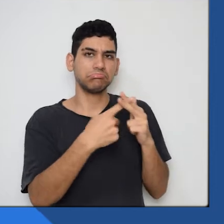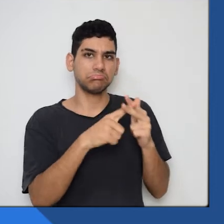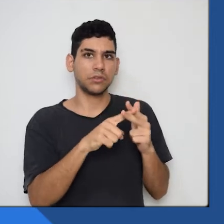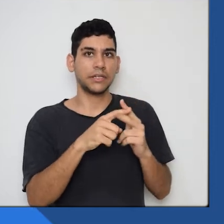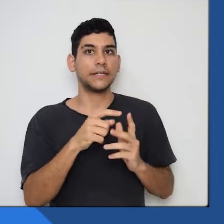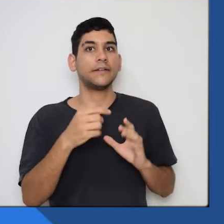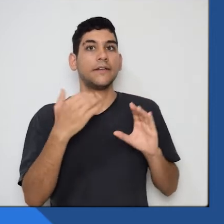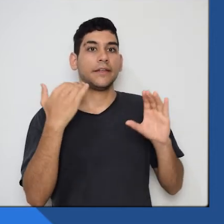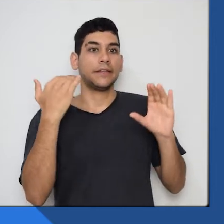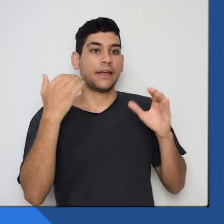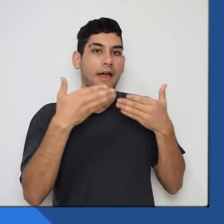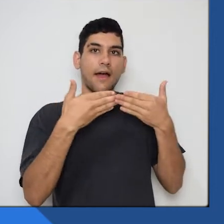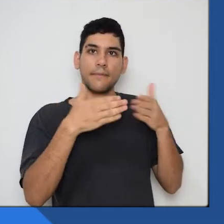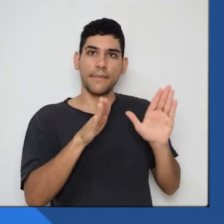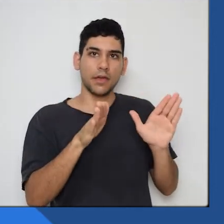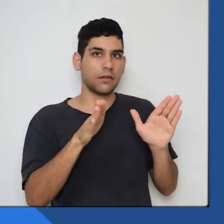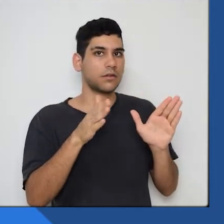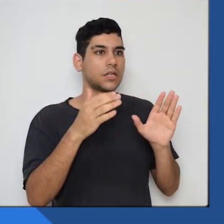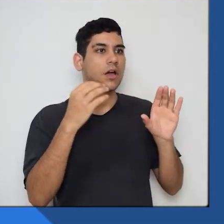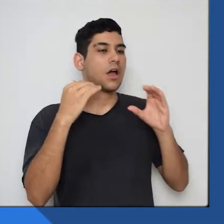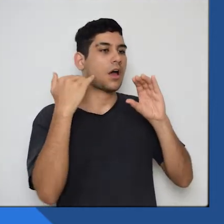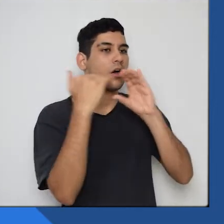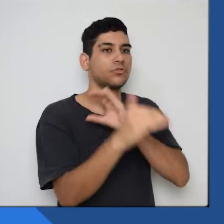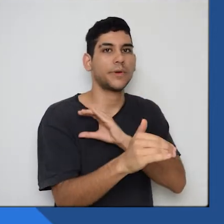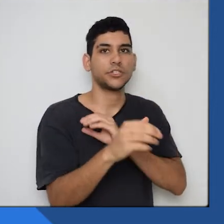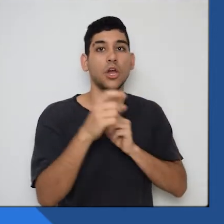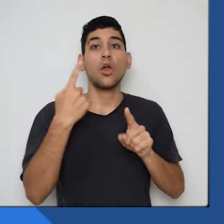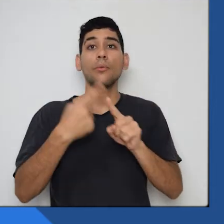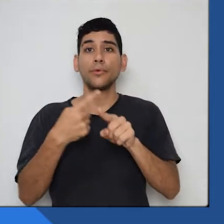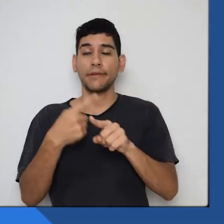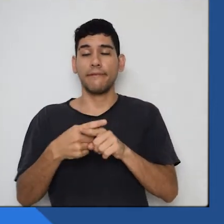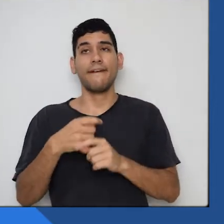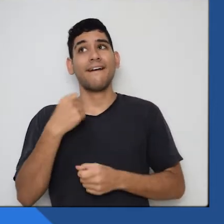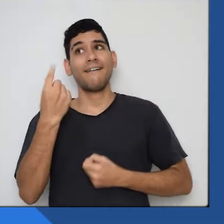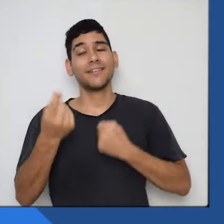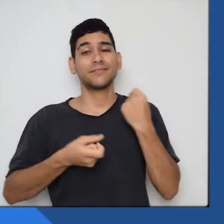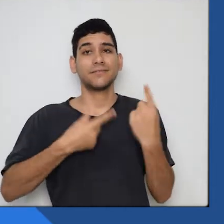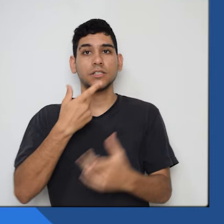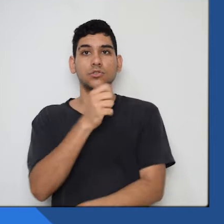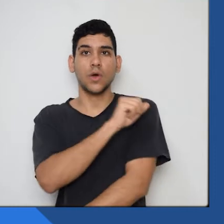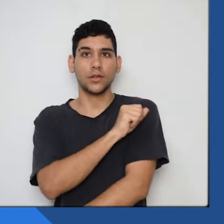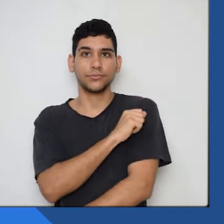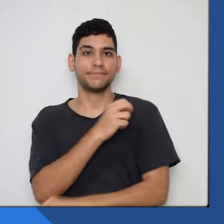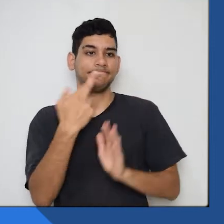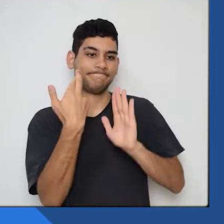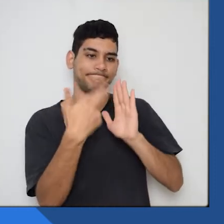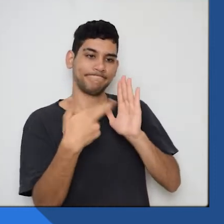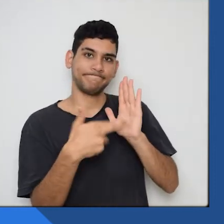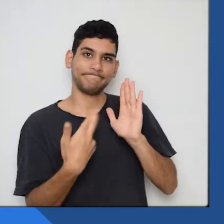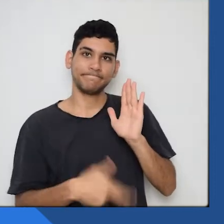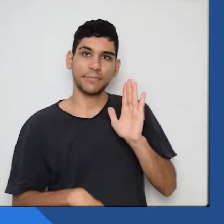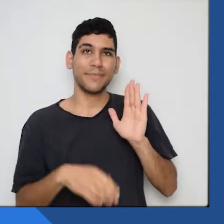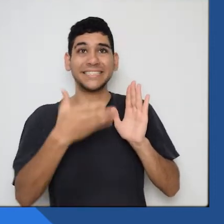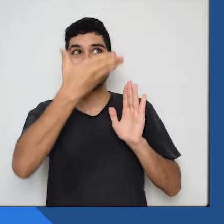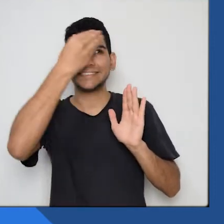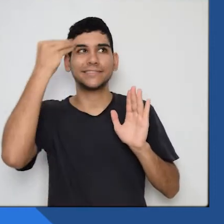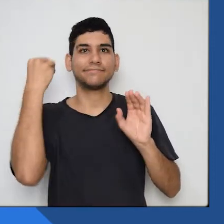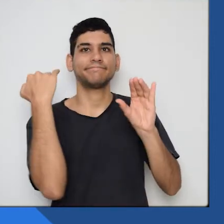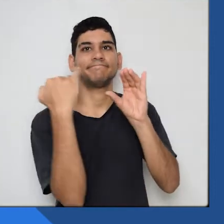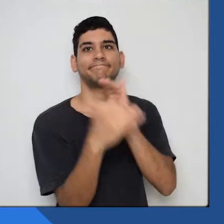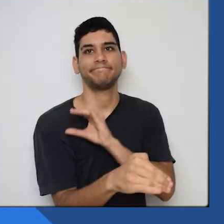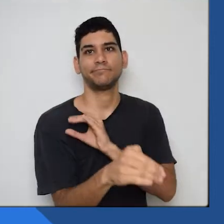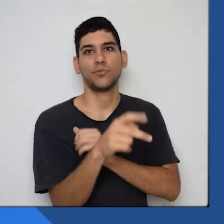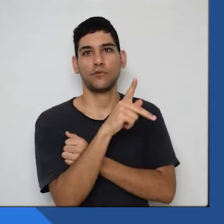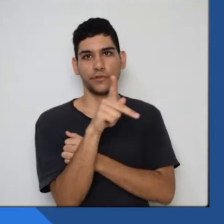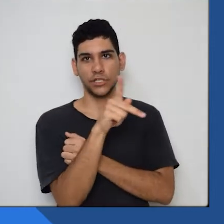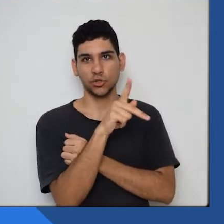opção. Tentativas abertas são enviadas automaticamente, porque em muitos casos o estudante responde o questionário, mas esquece de